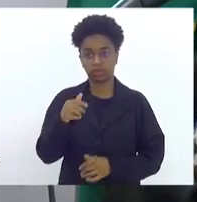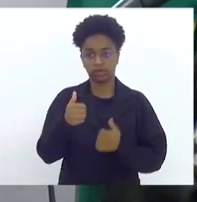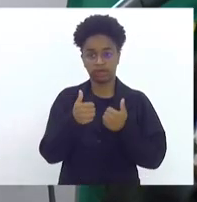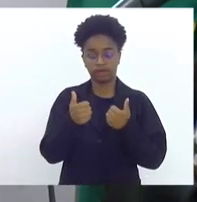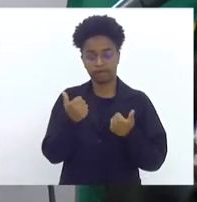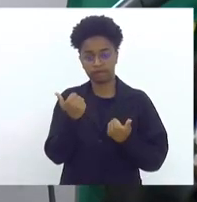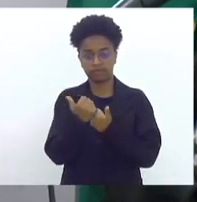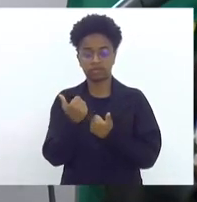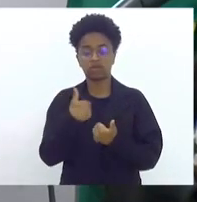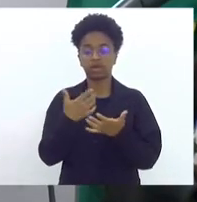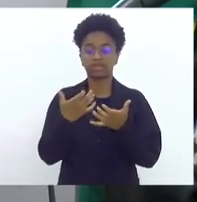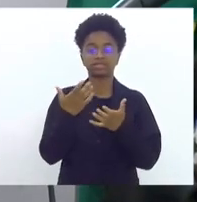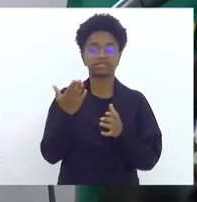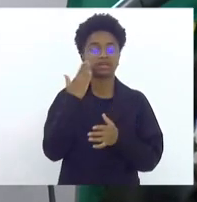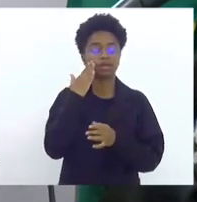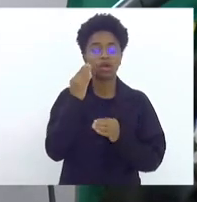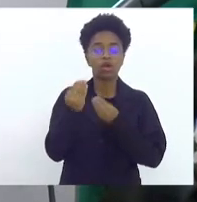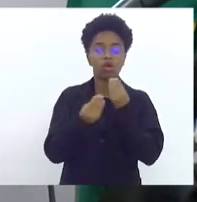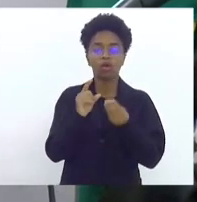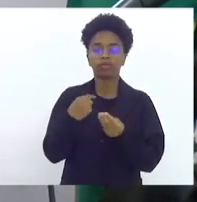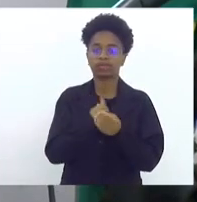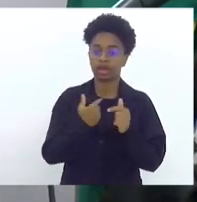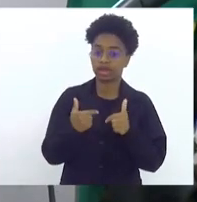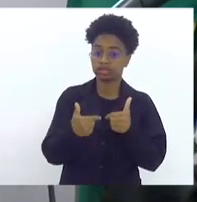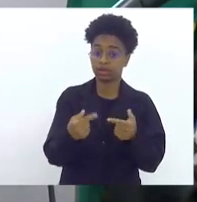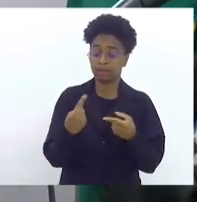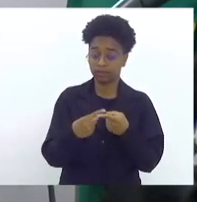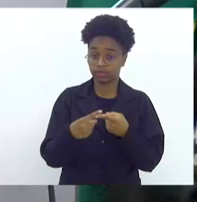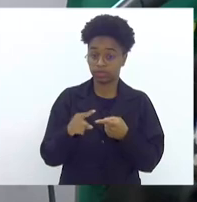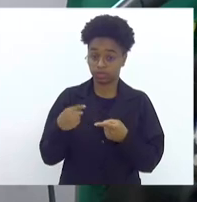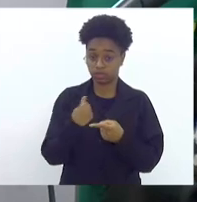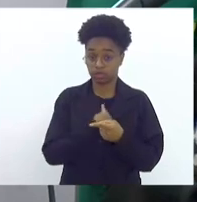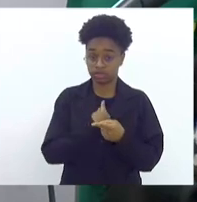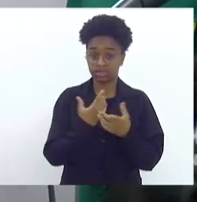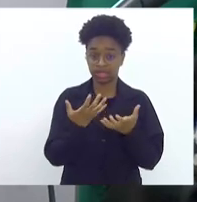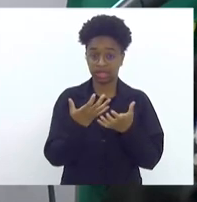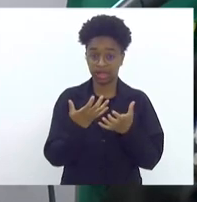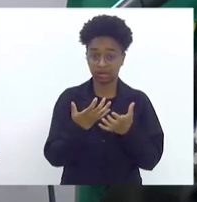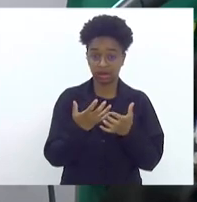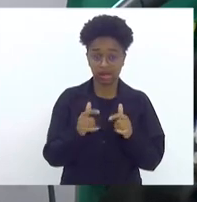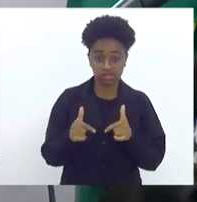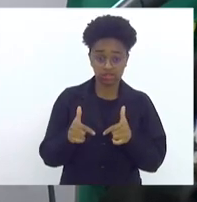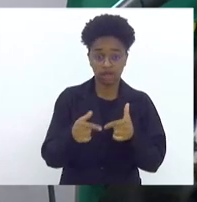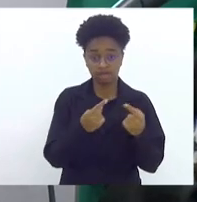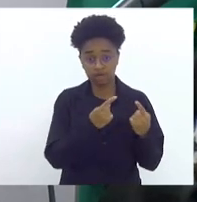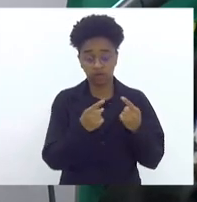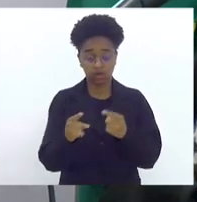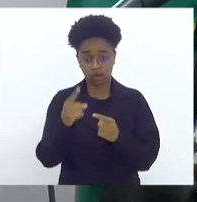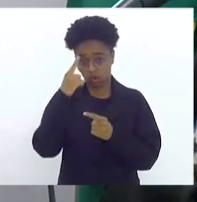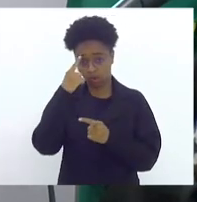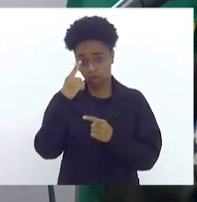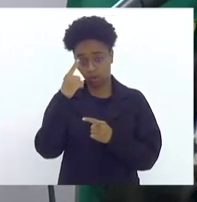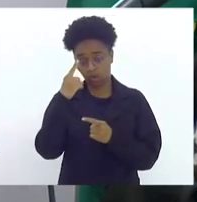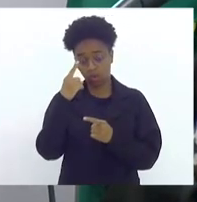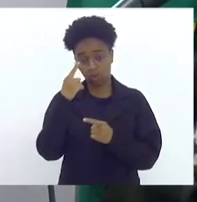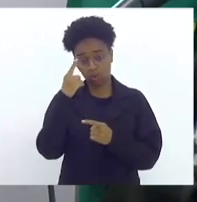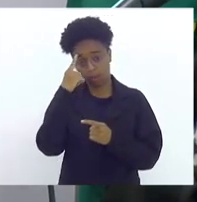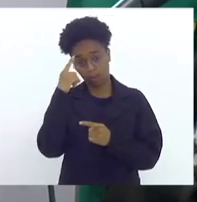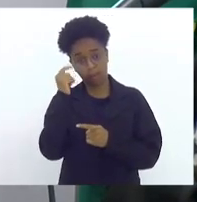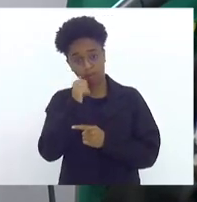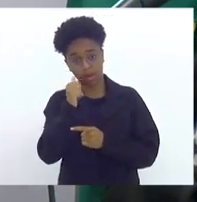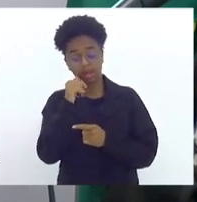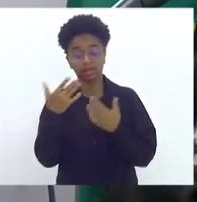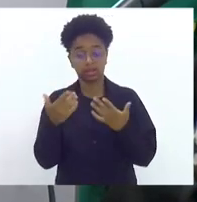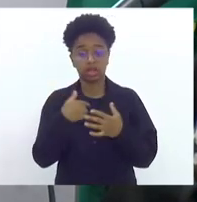relação disso porque estamos aqui para combater a violência contra uma mulher e por defender o que eu acredito eu fui atacada